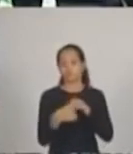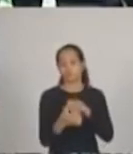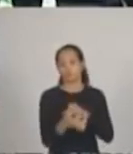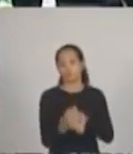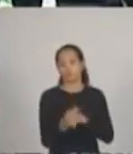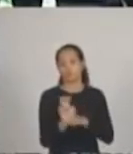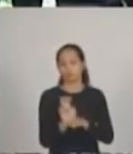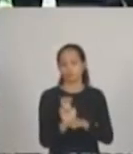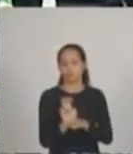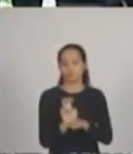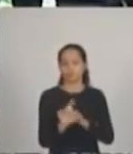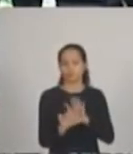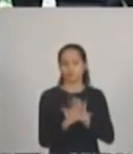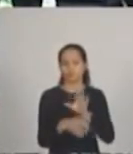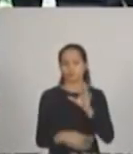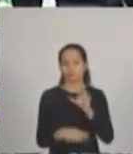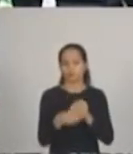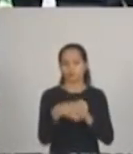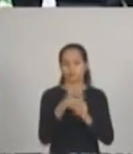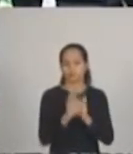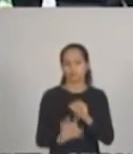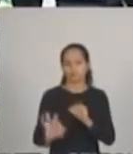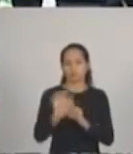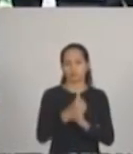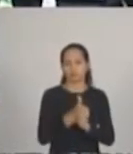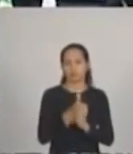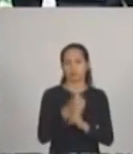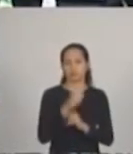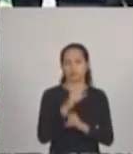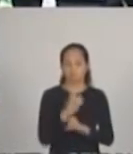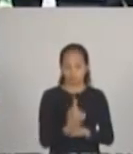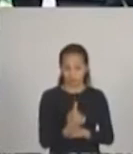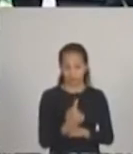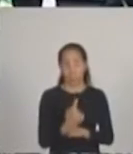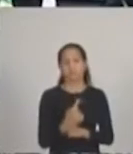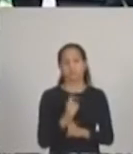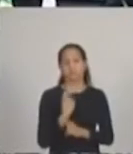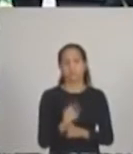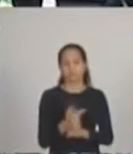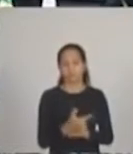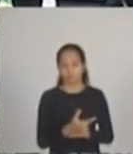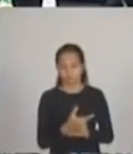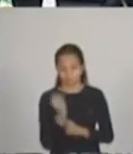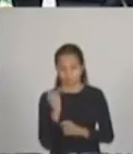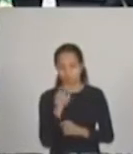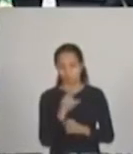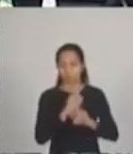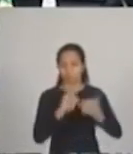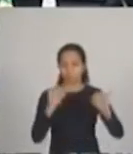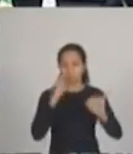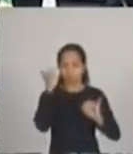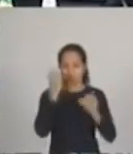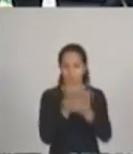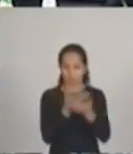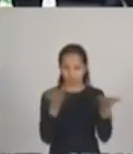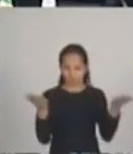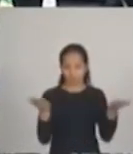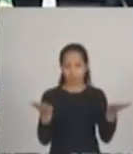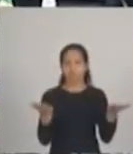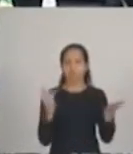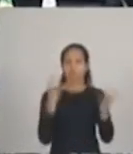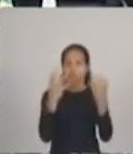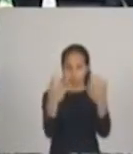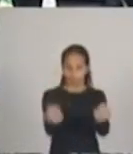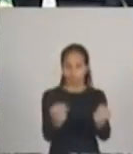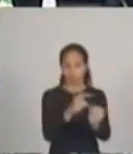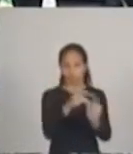65 da Lei Complementar Federal 101-2000. Só informando aos deputados e deputadas que já receberam a